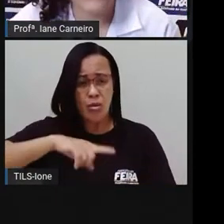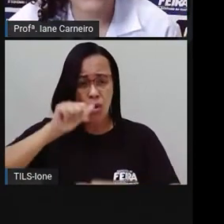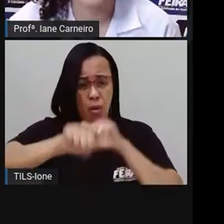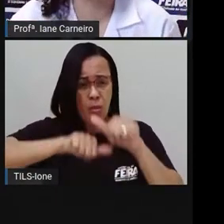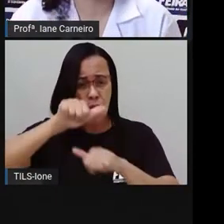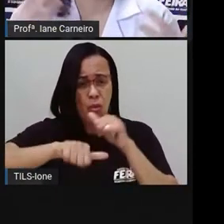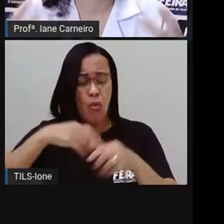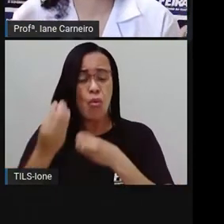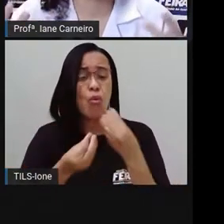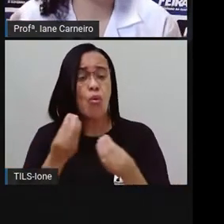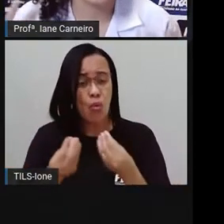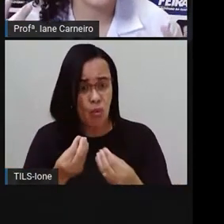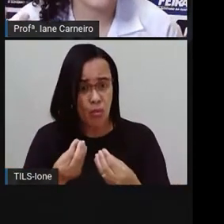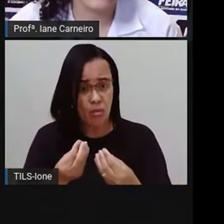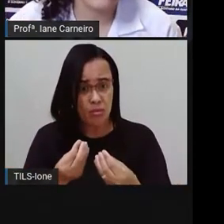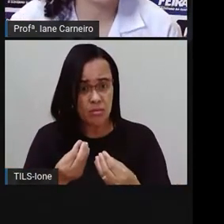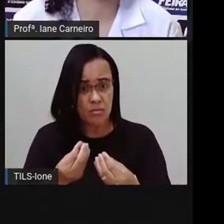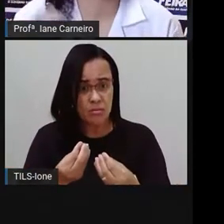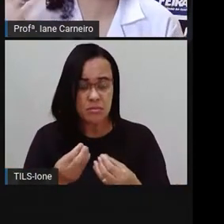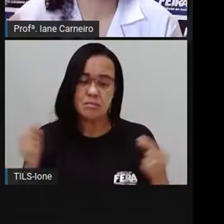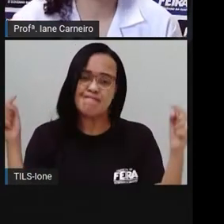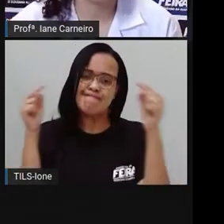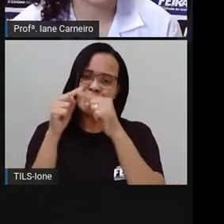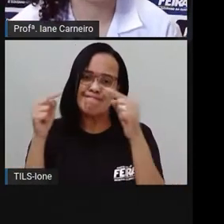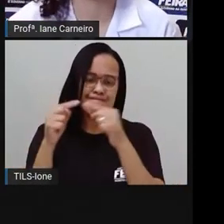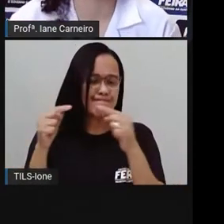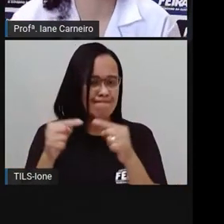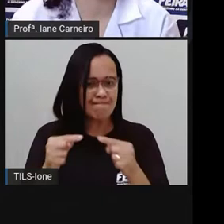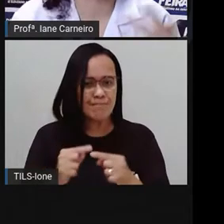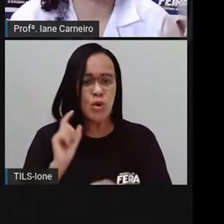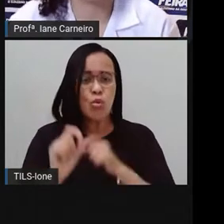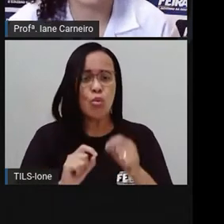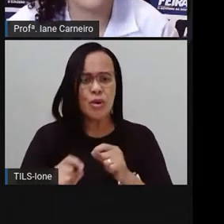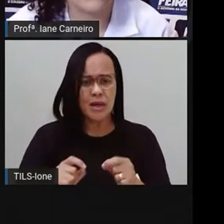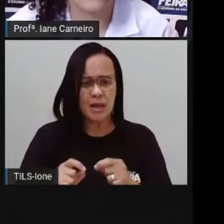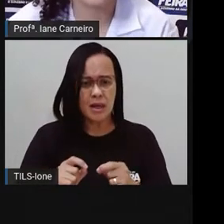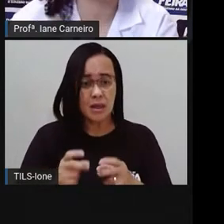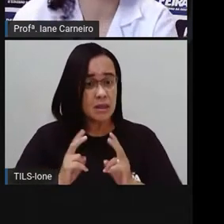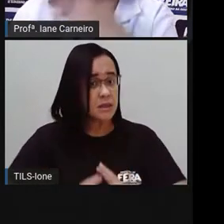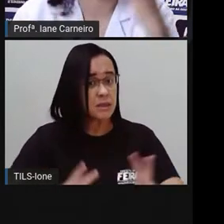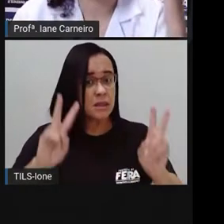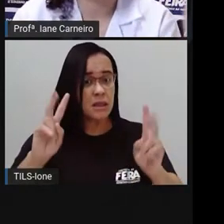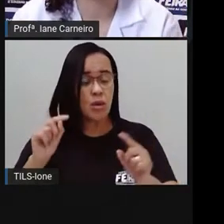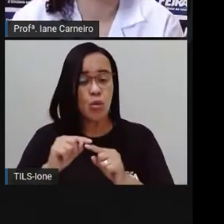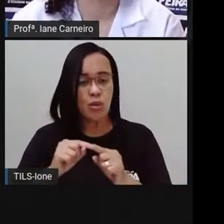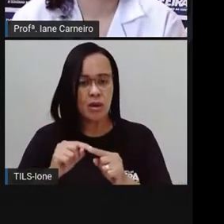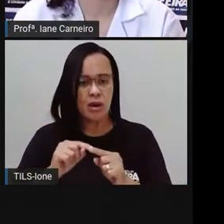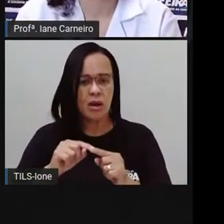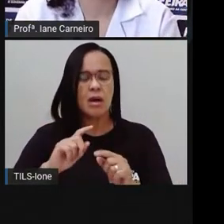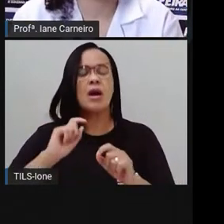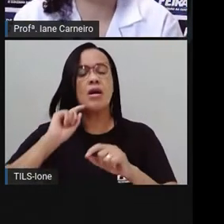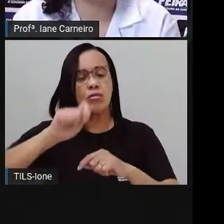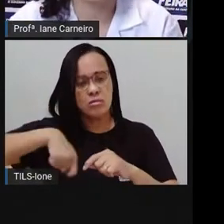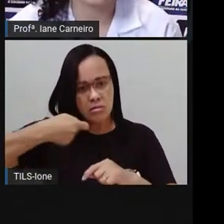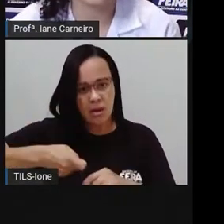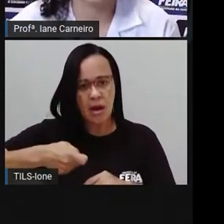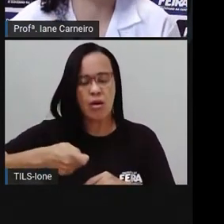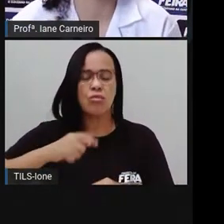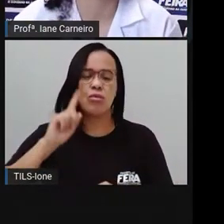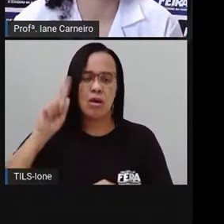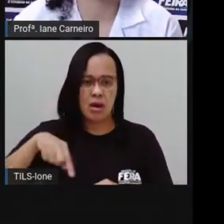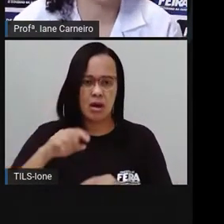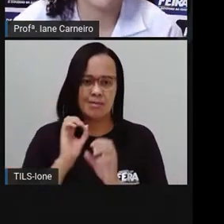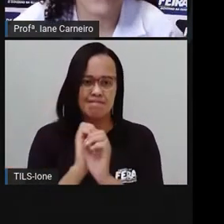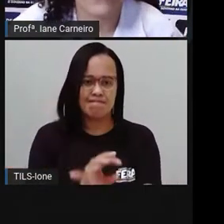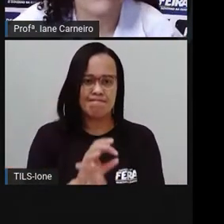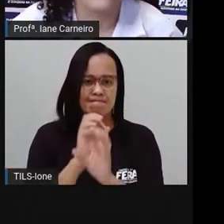já falou que a educação, ela muda essa história, né, esse cenário, né, essa situação que as